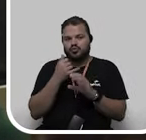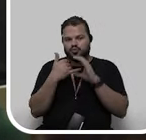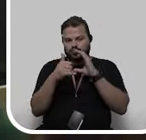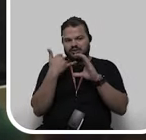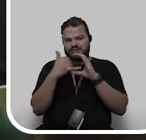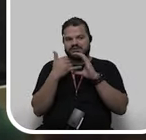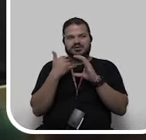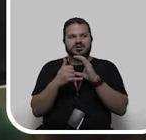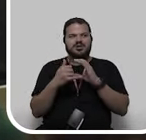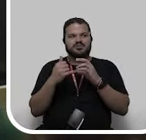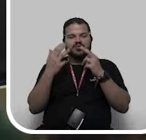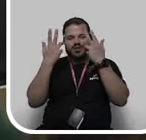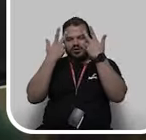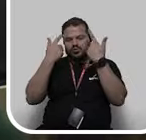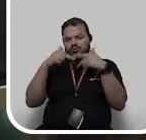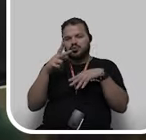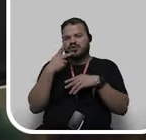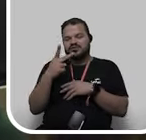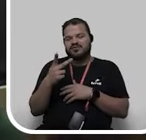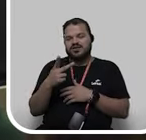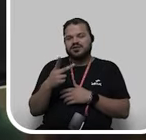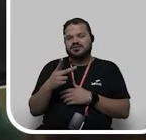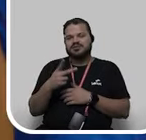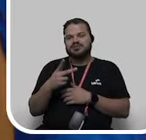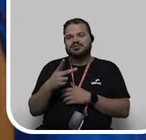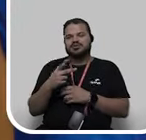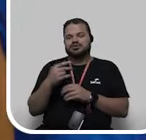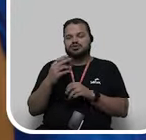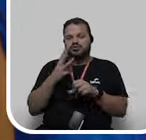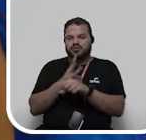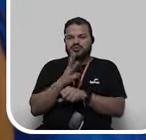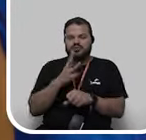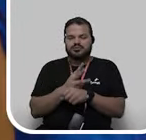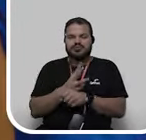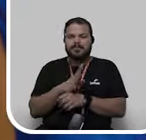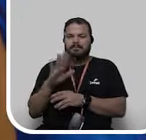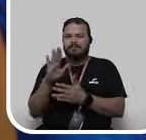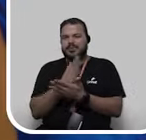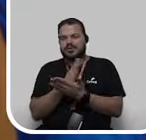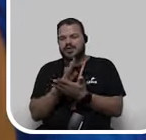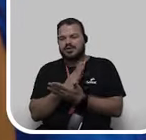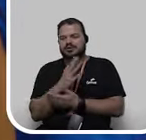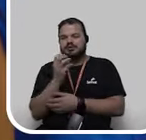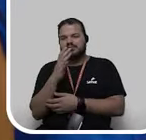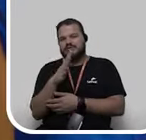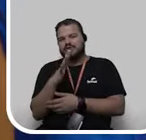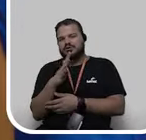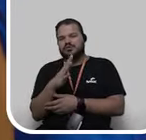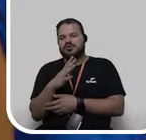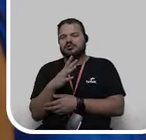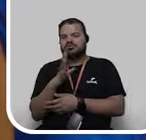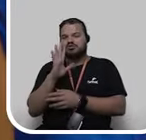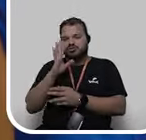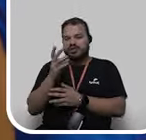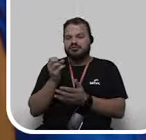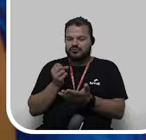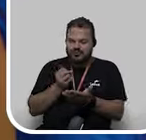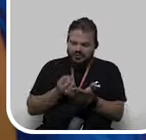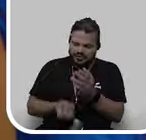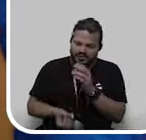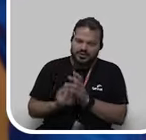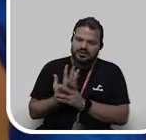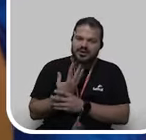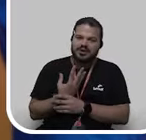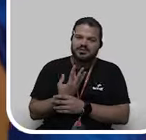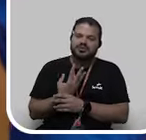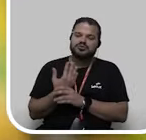comuns. A gente fala de golpes de WhatsApp, já tem pelo menos desde que o WhatsApp existe. E ainda é muito